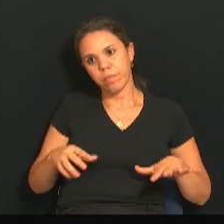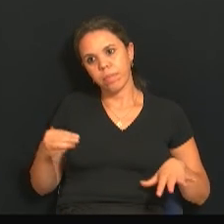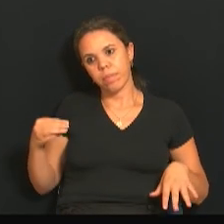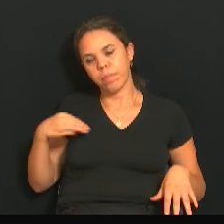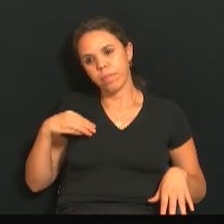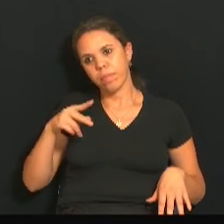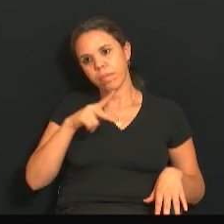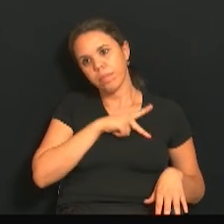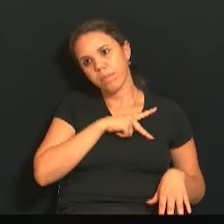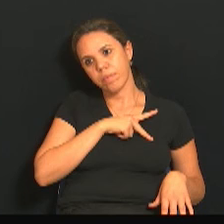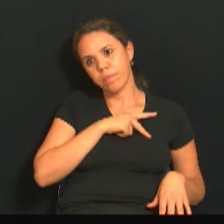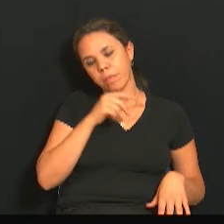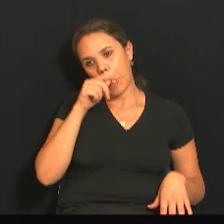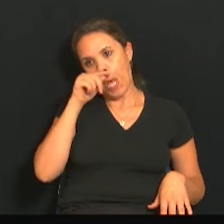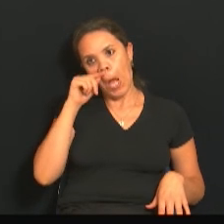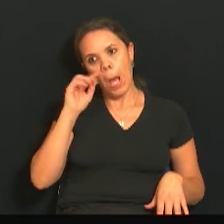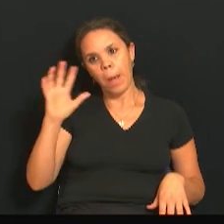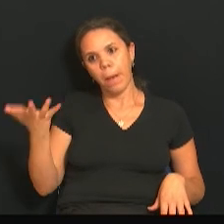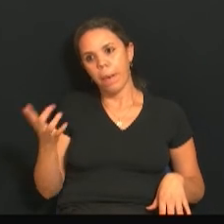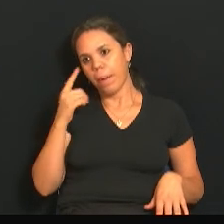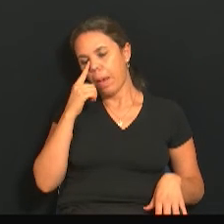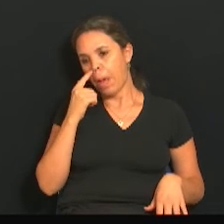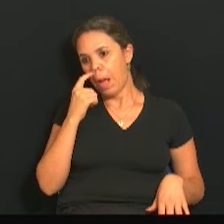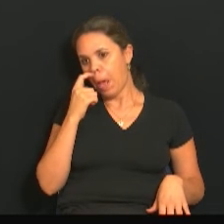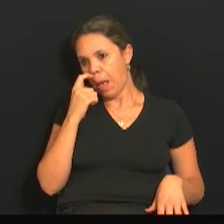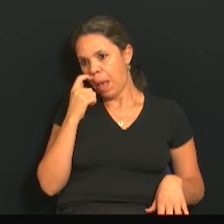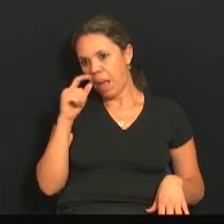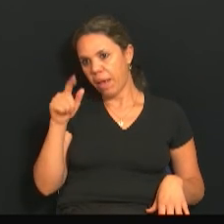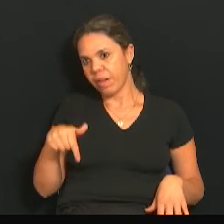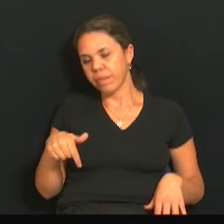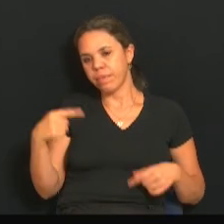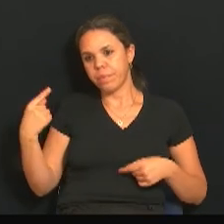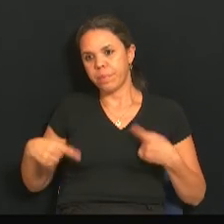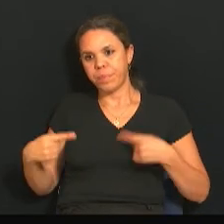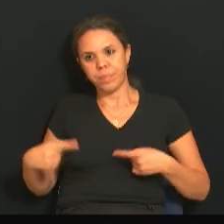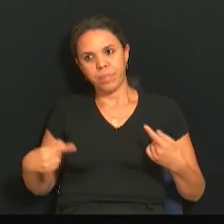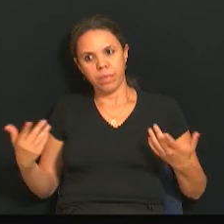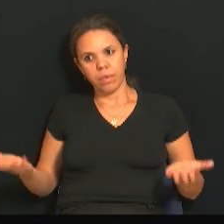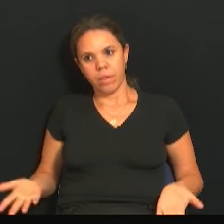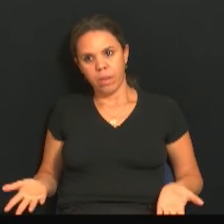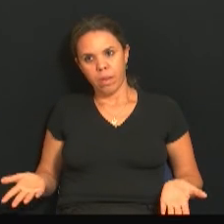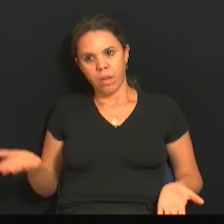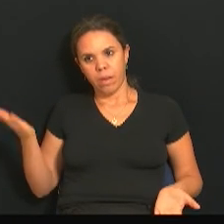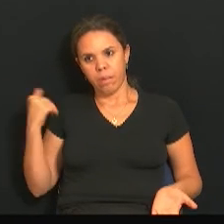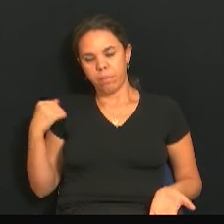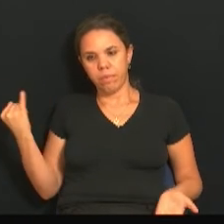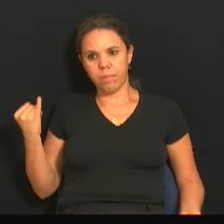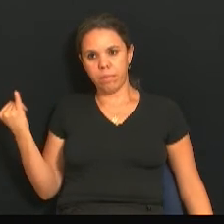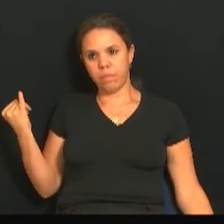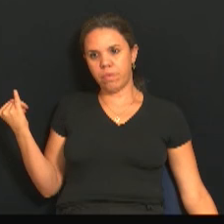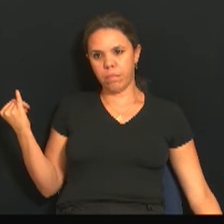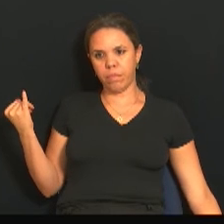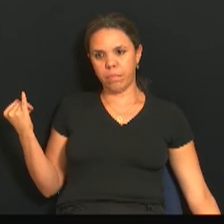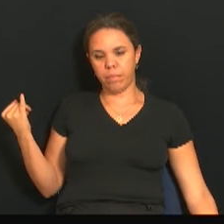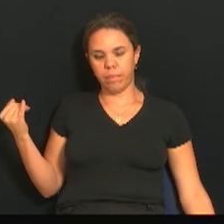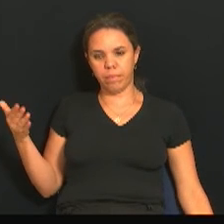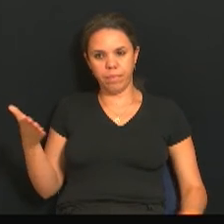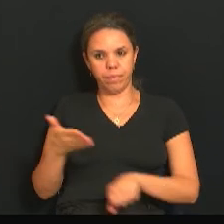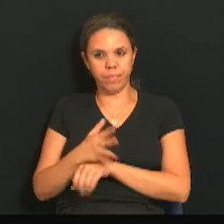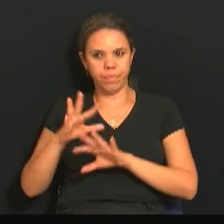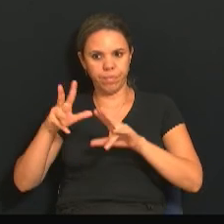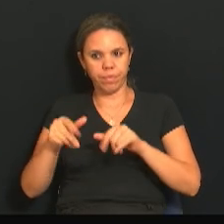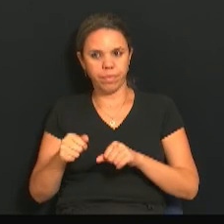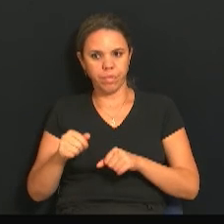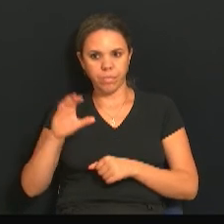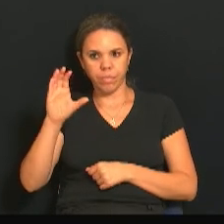Público, né, que vai acontecer para essa discussão, e a gente sabe quanto é importante a participação de todos os